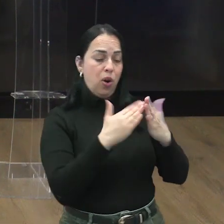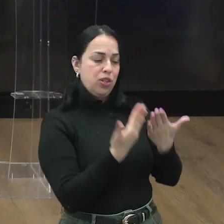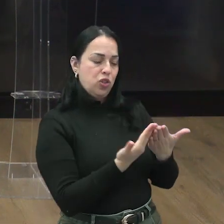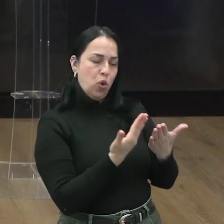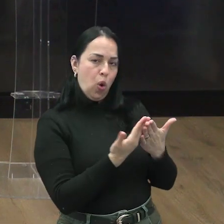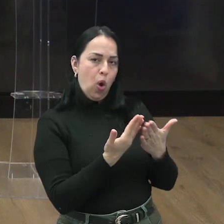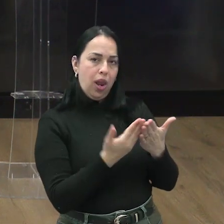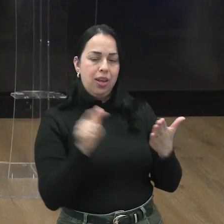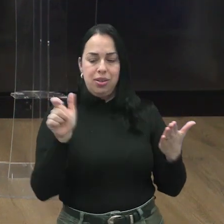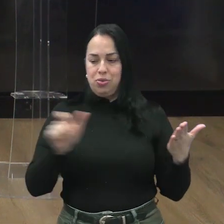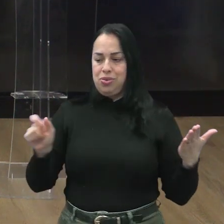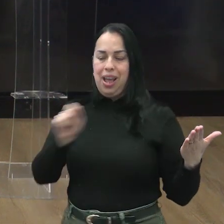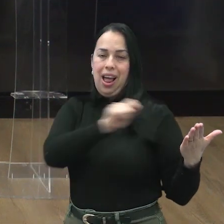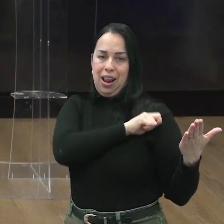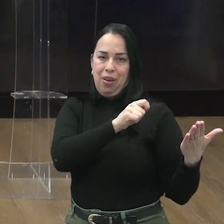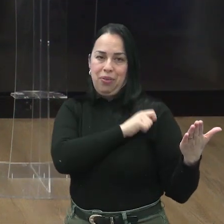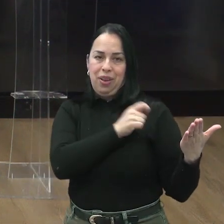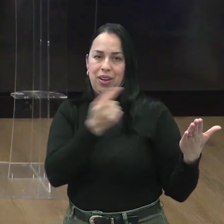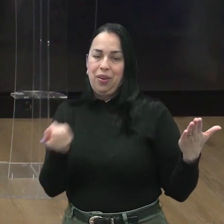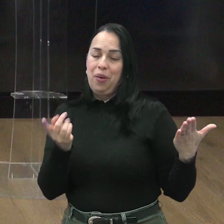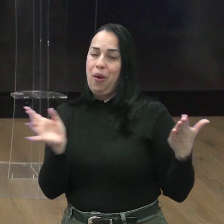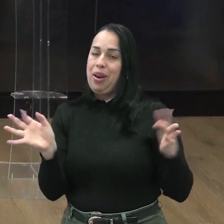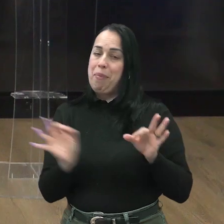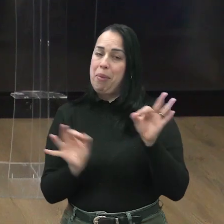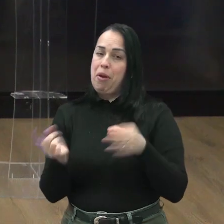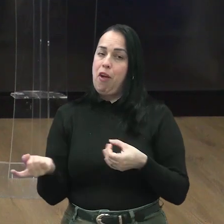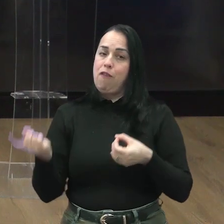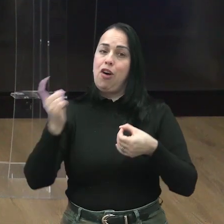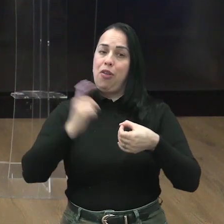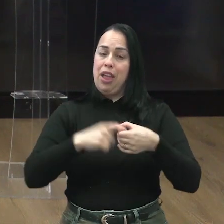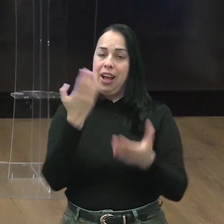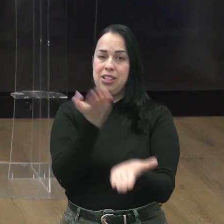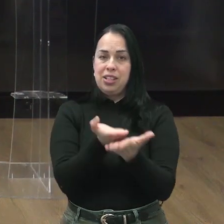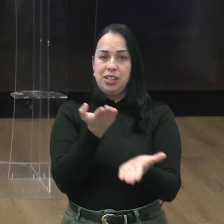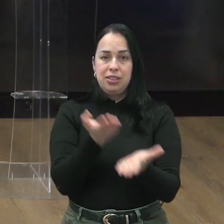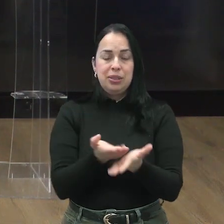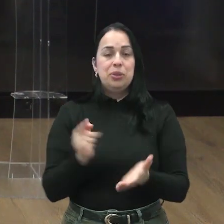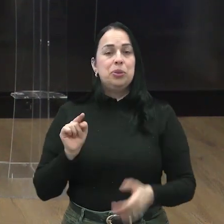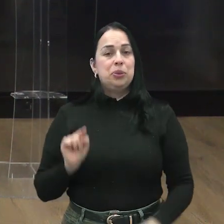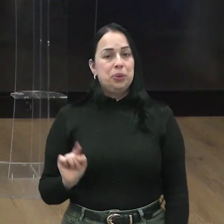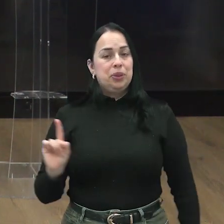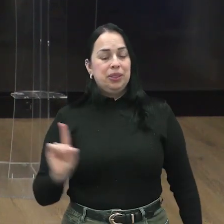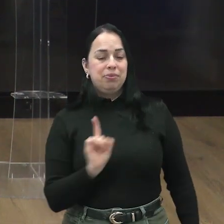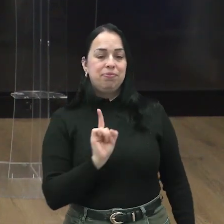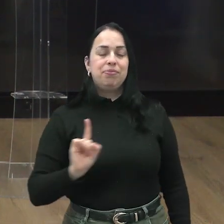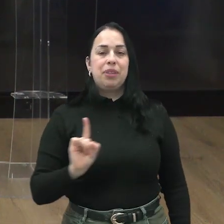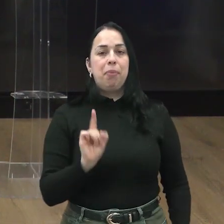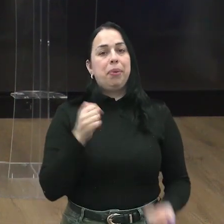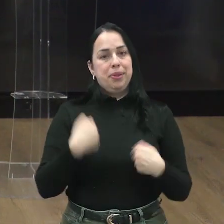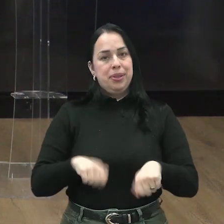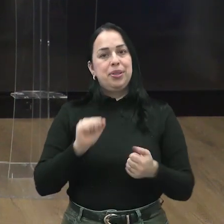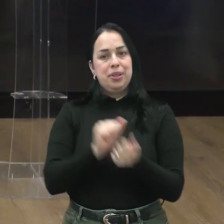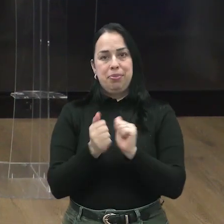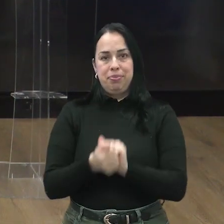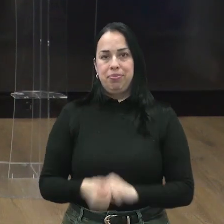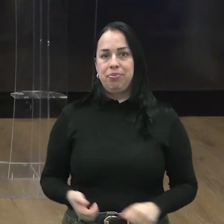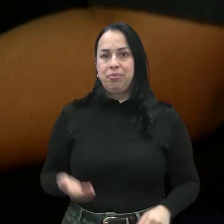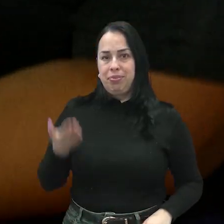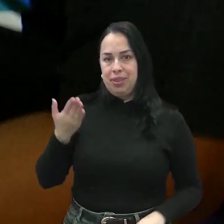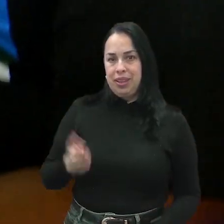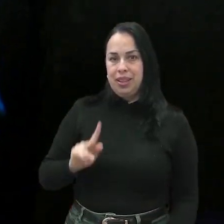de ensino e também os estudantes agora se preparam para a volta às aulas. E esse retorno exige